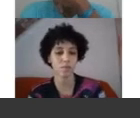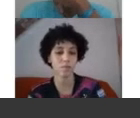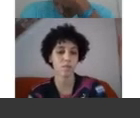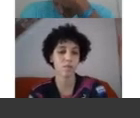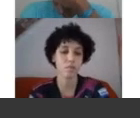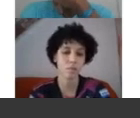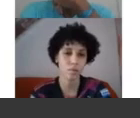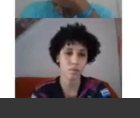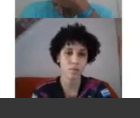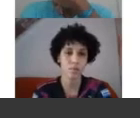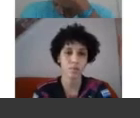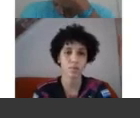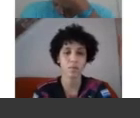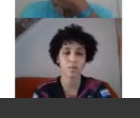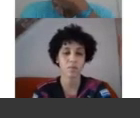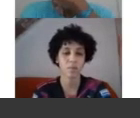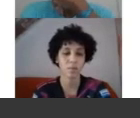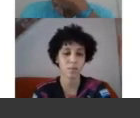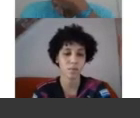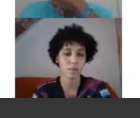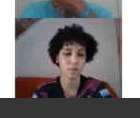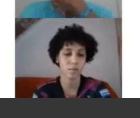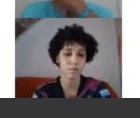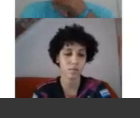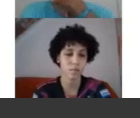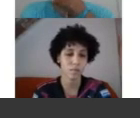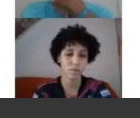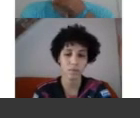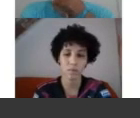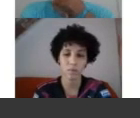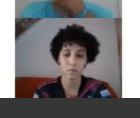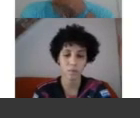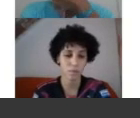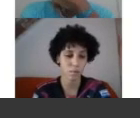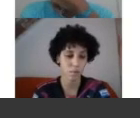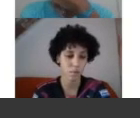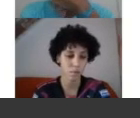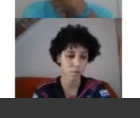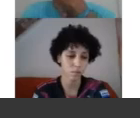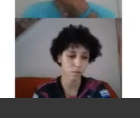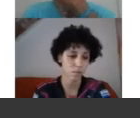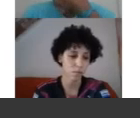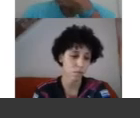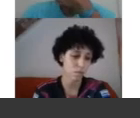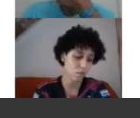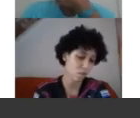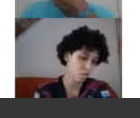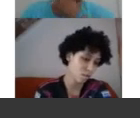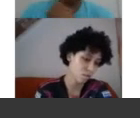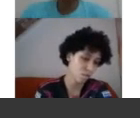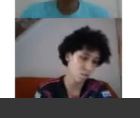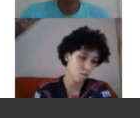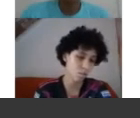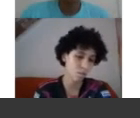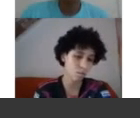com a extensão, né, e com os cursos de graduação e com o PIBID, né, trazendo essa riqueza da formação dessas pessoas, das